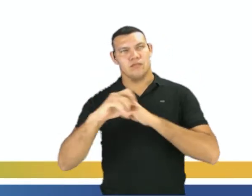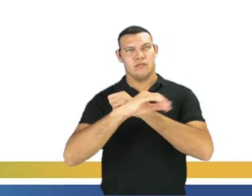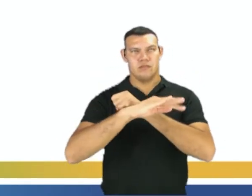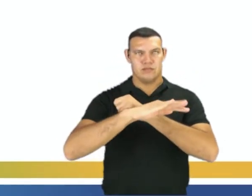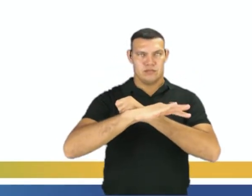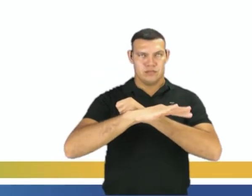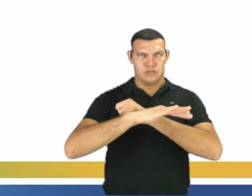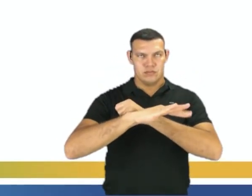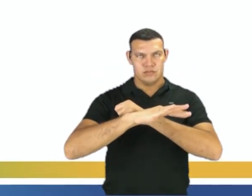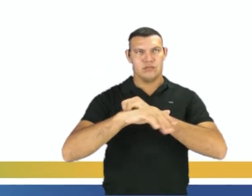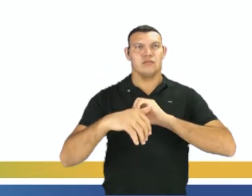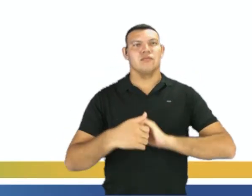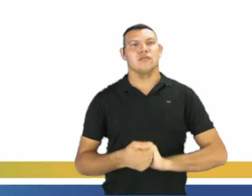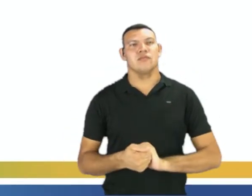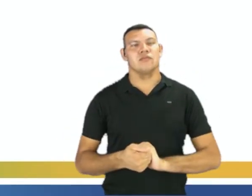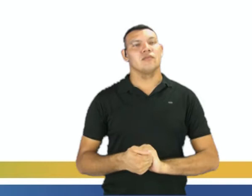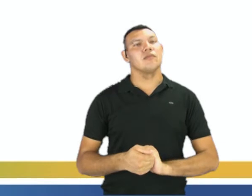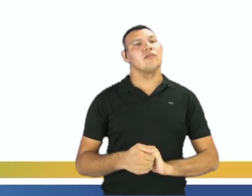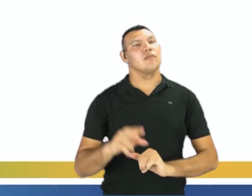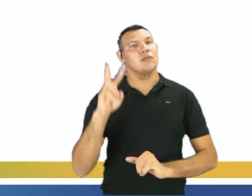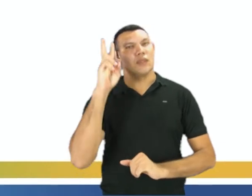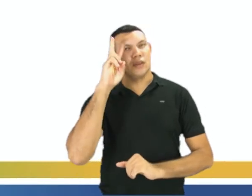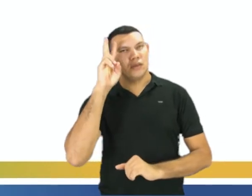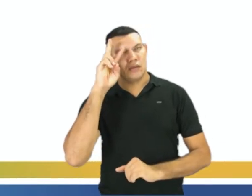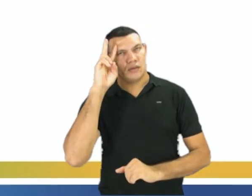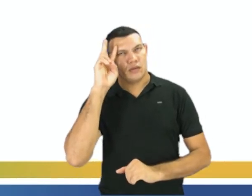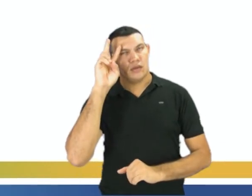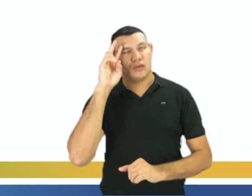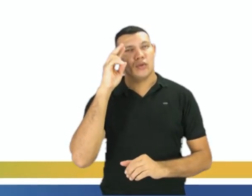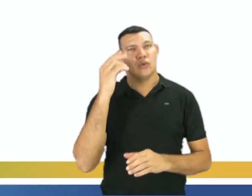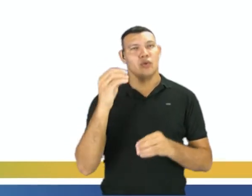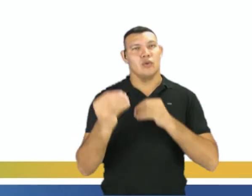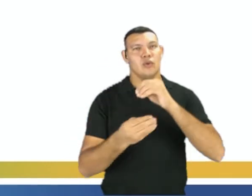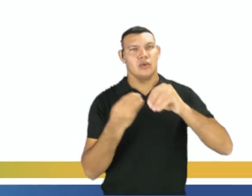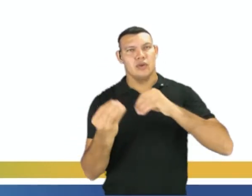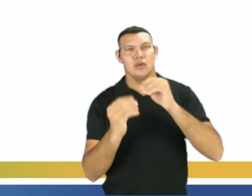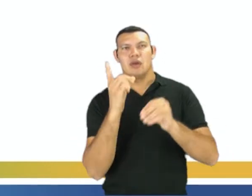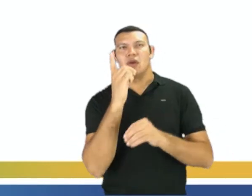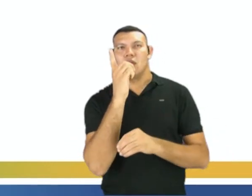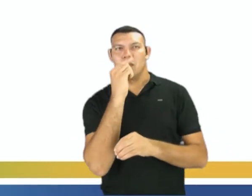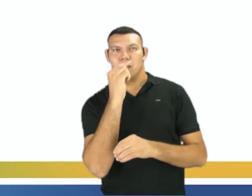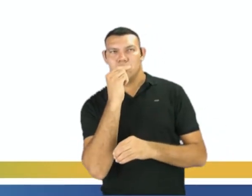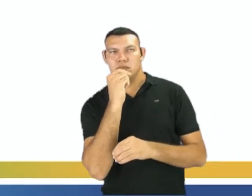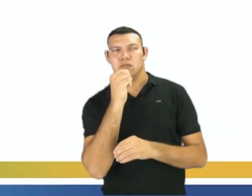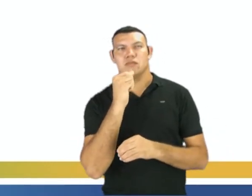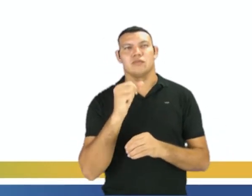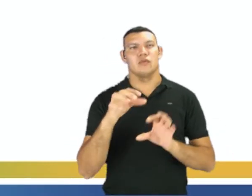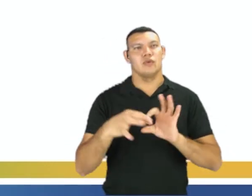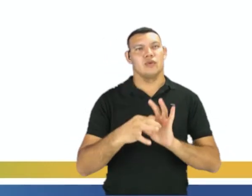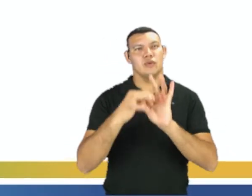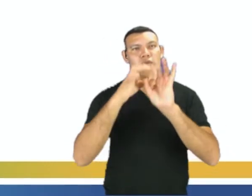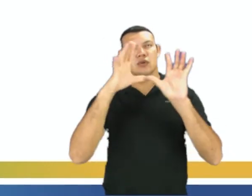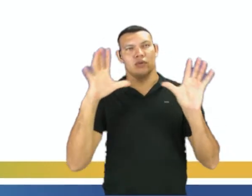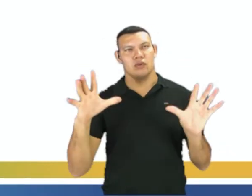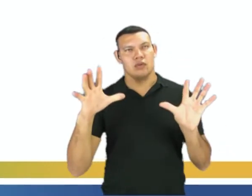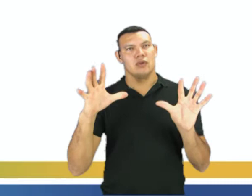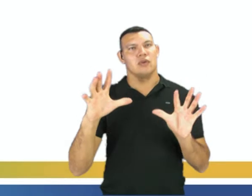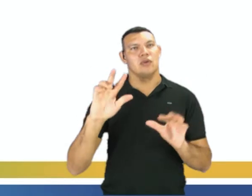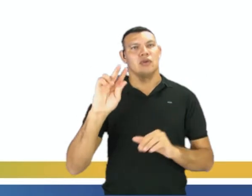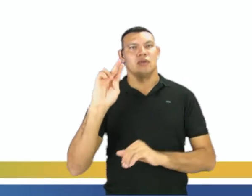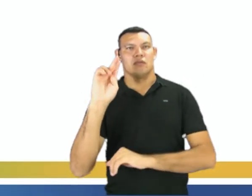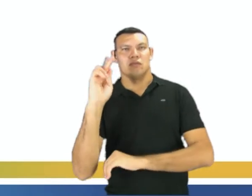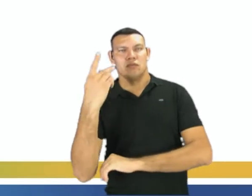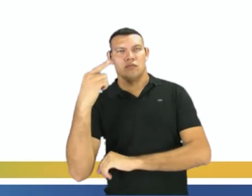ácidas. Então, lembrando que os ácidos em meio aquoso liberam o H+. Então, a gente vai estar identificando o Ki